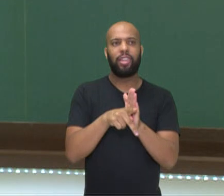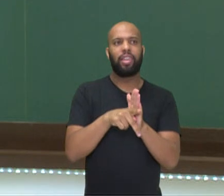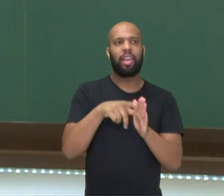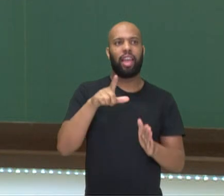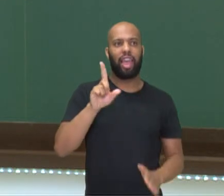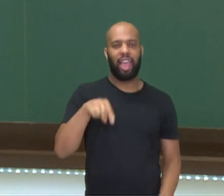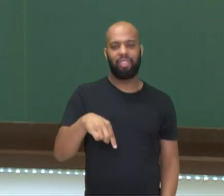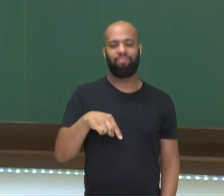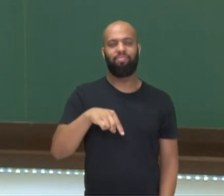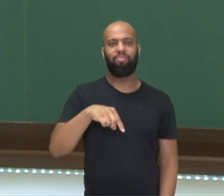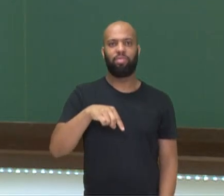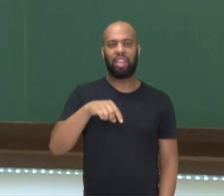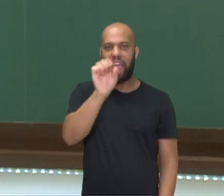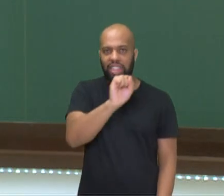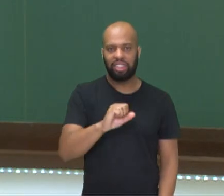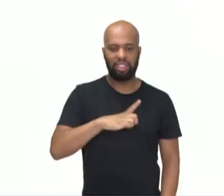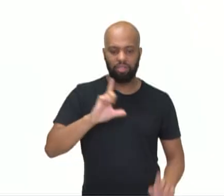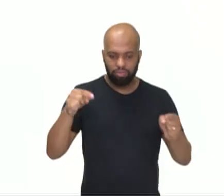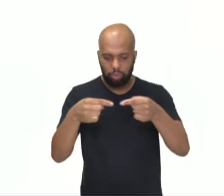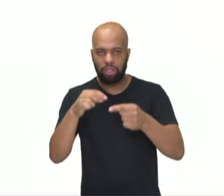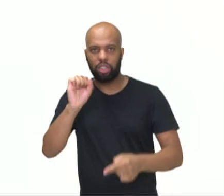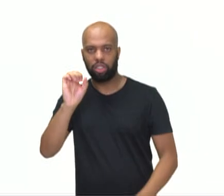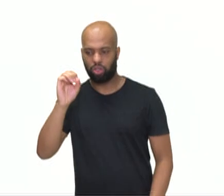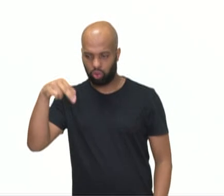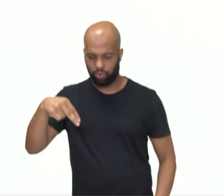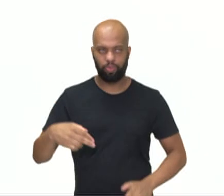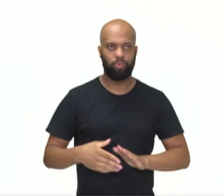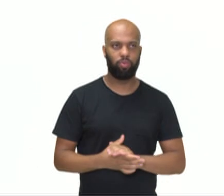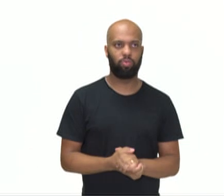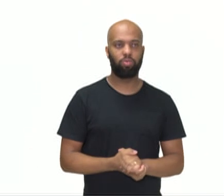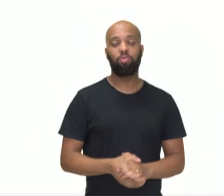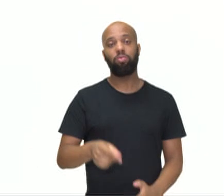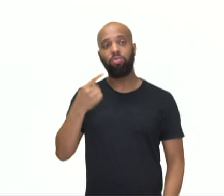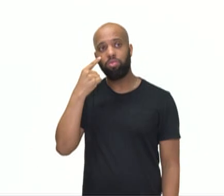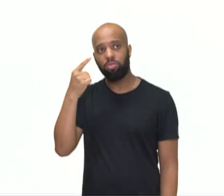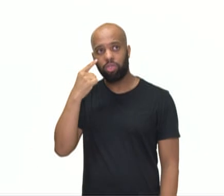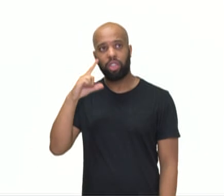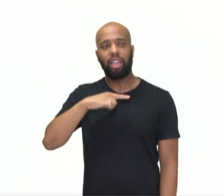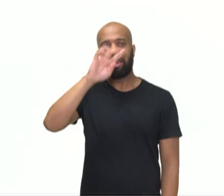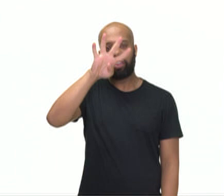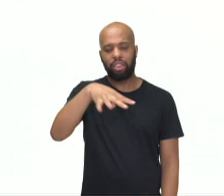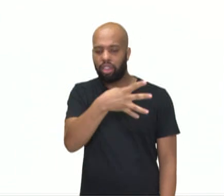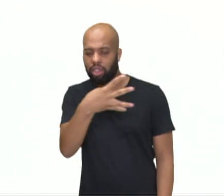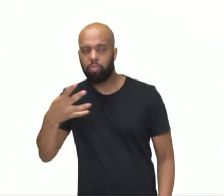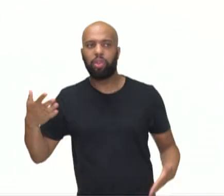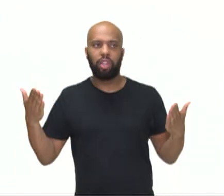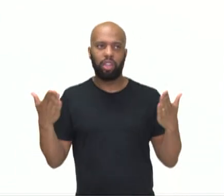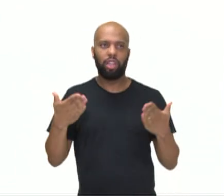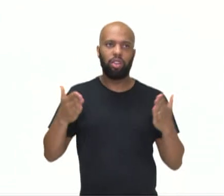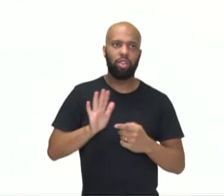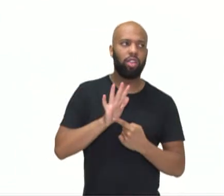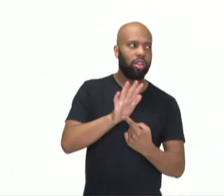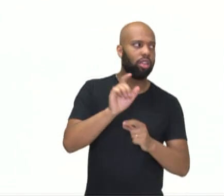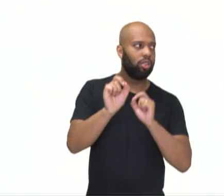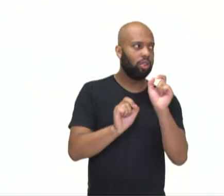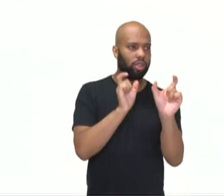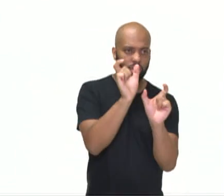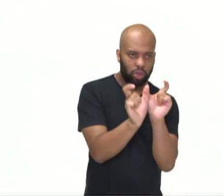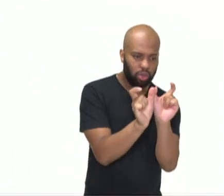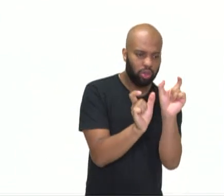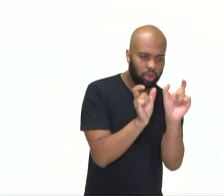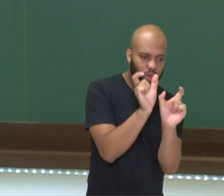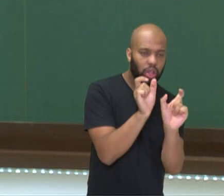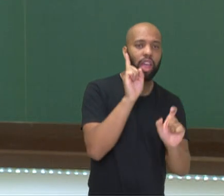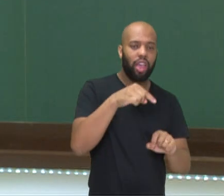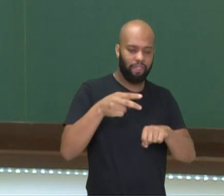complemento. La língua em uso, então nós temos uma tabela aqui indicando a conjugação do verbo